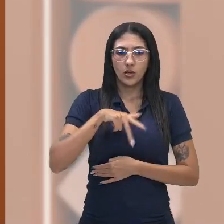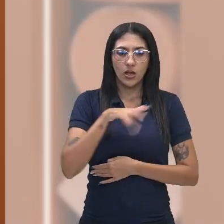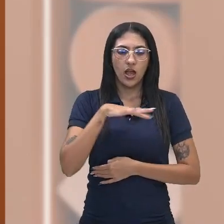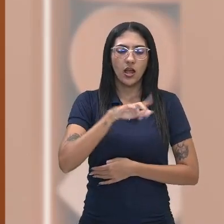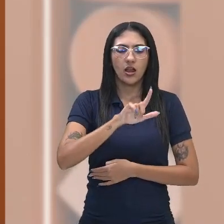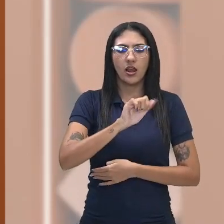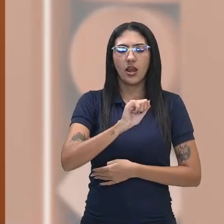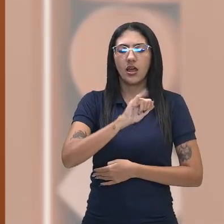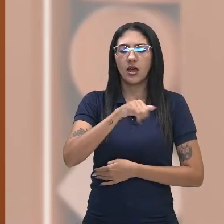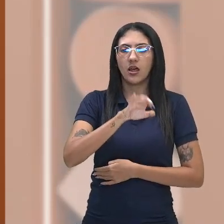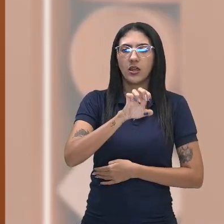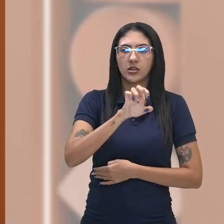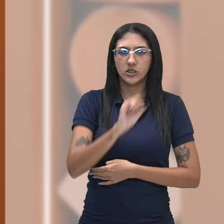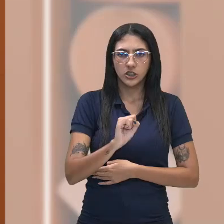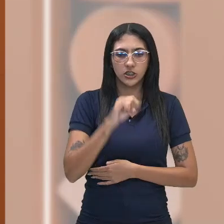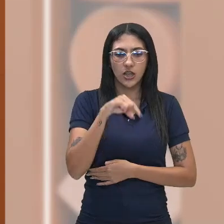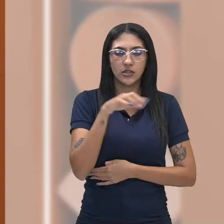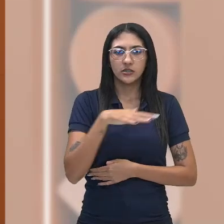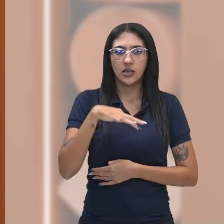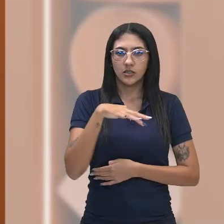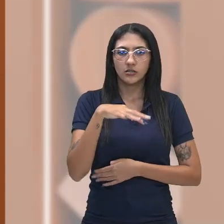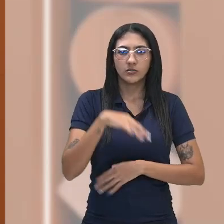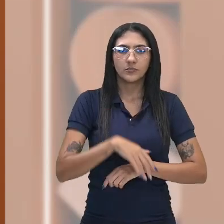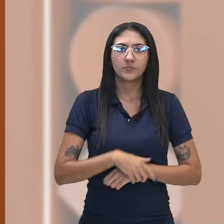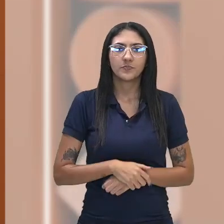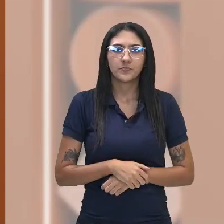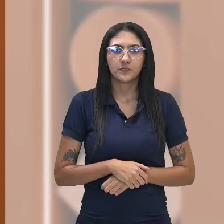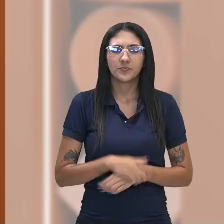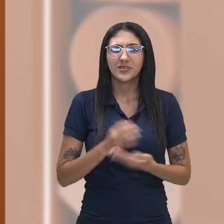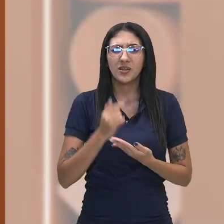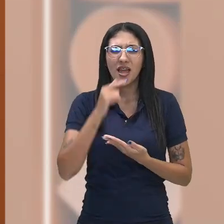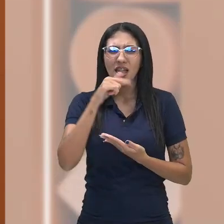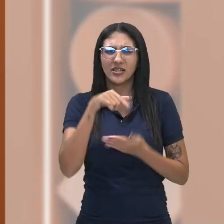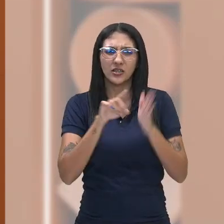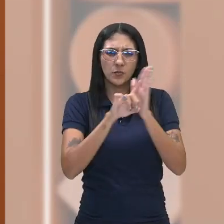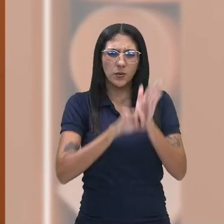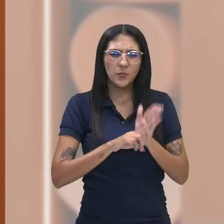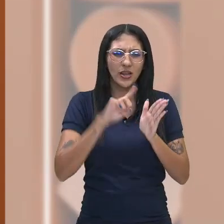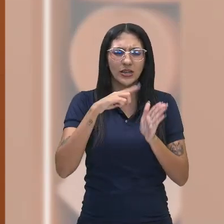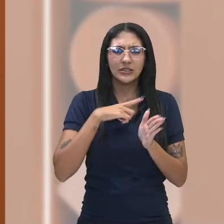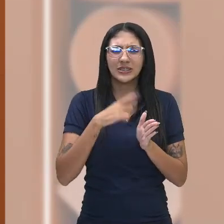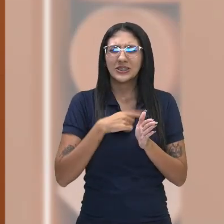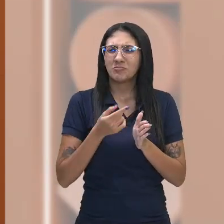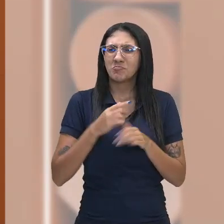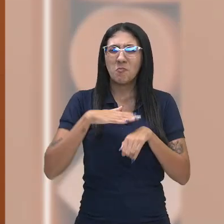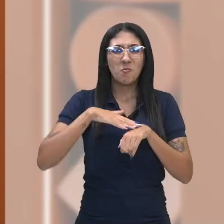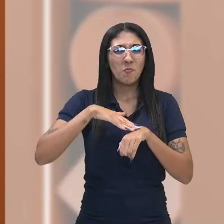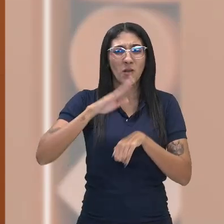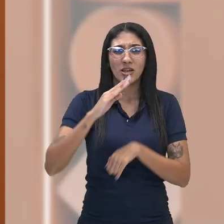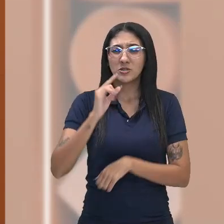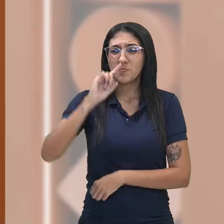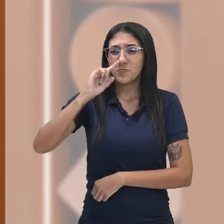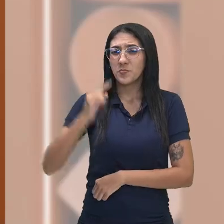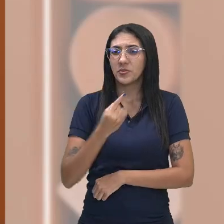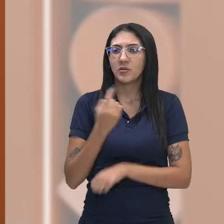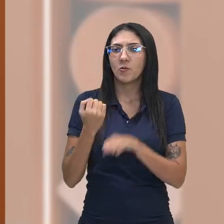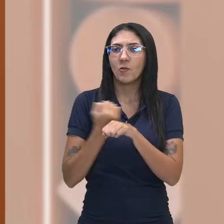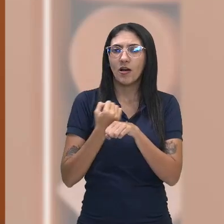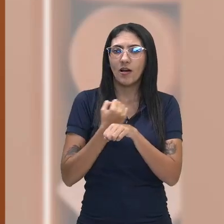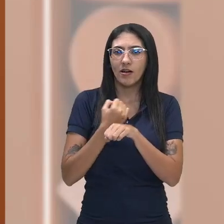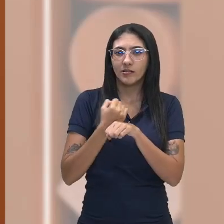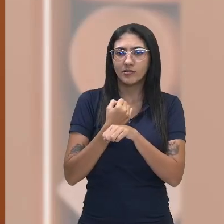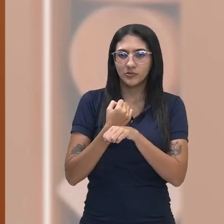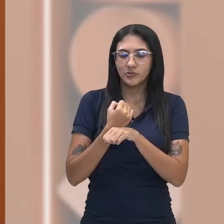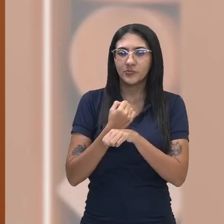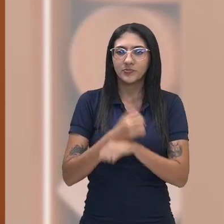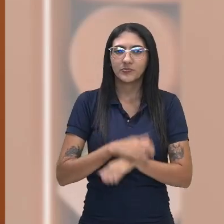gravuras, elas apresentam mais de 1000 anos, né? Incluindo caretas, como a gente